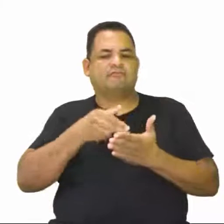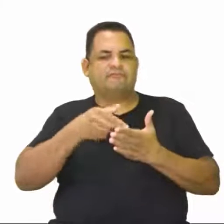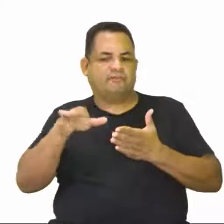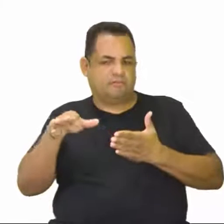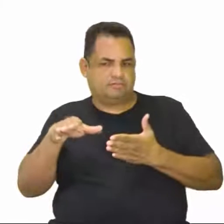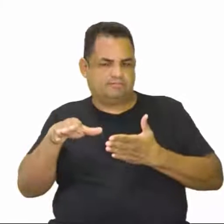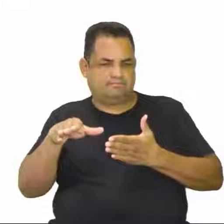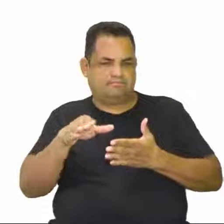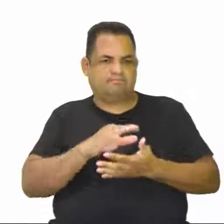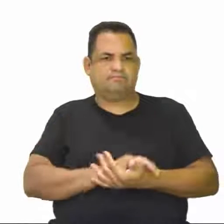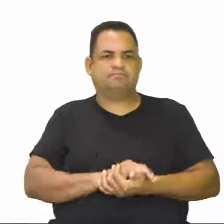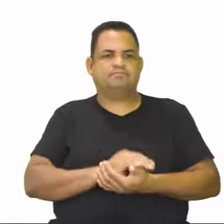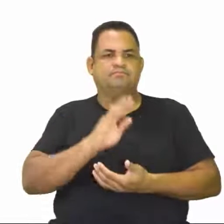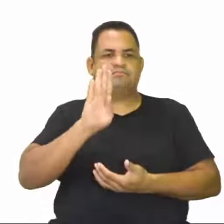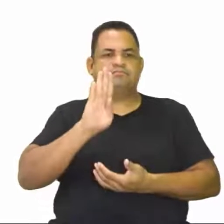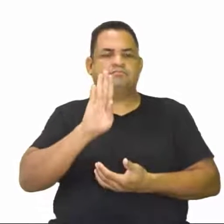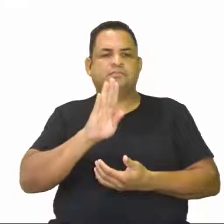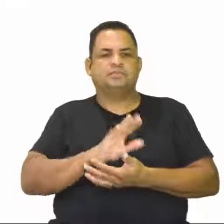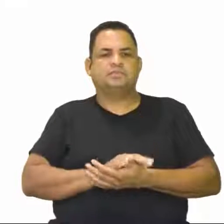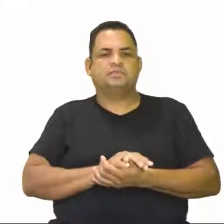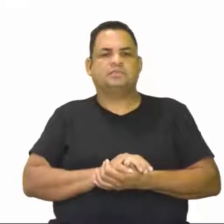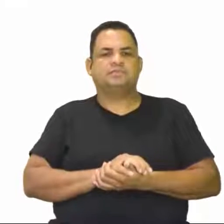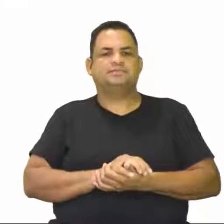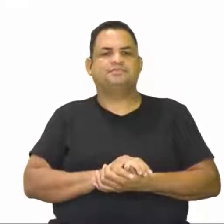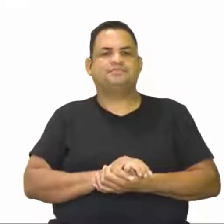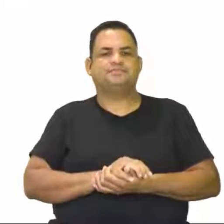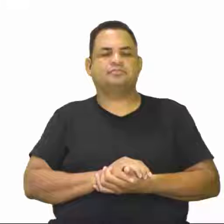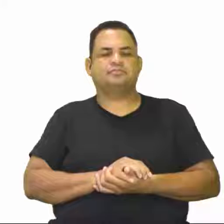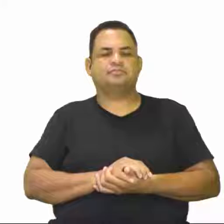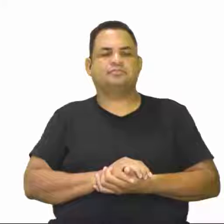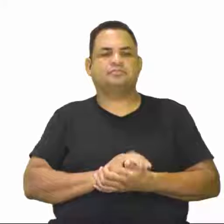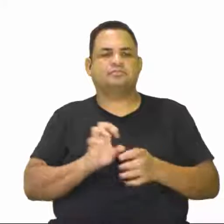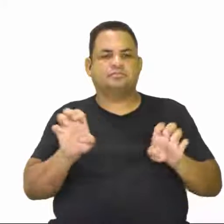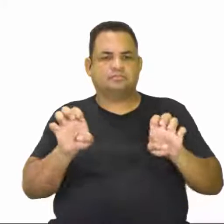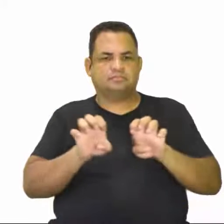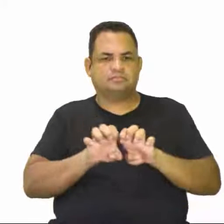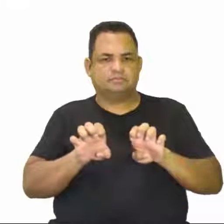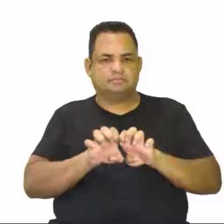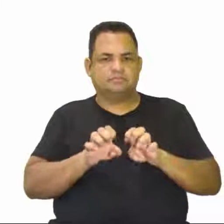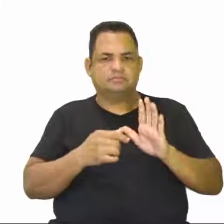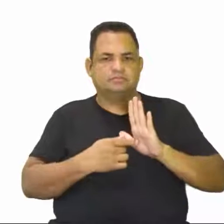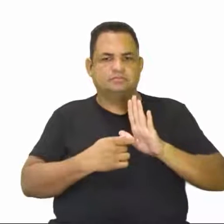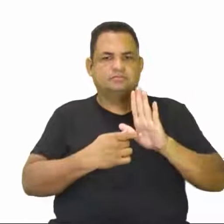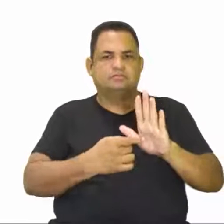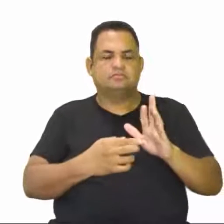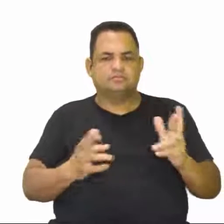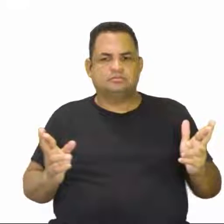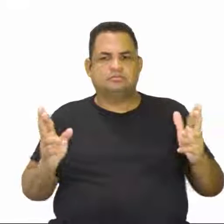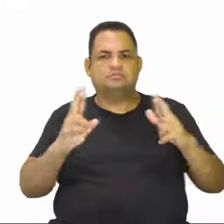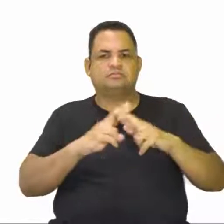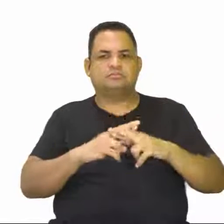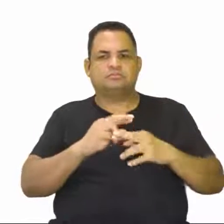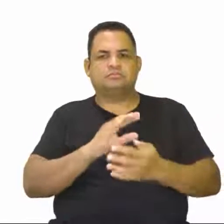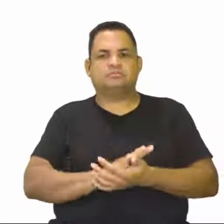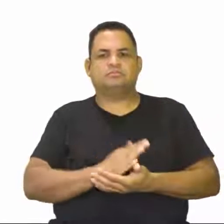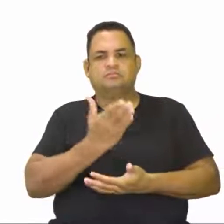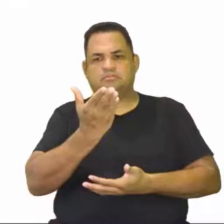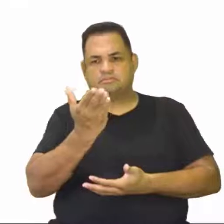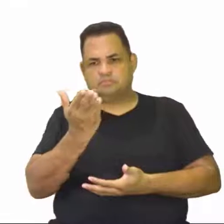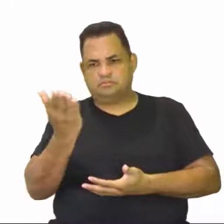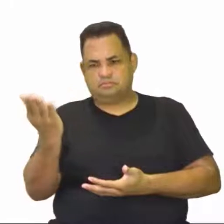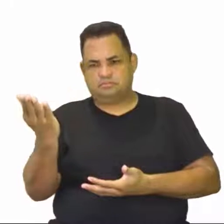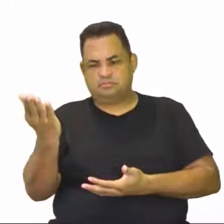B, é correto afirmar que a equação que representa a reação é essa daqui,